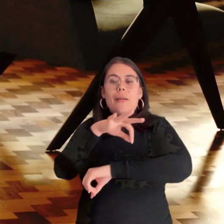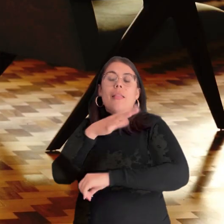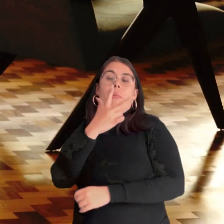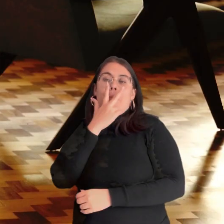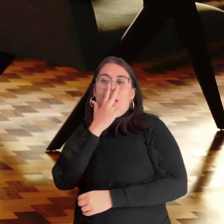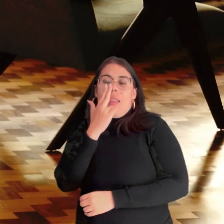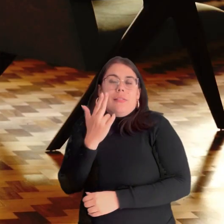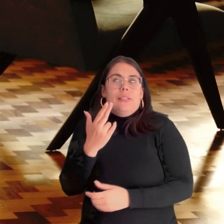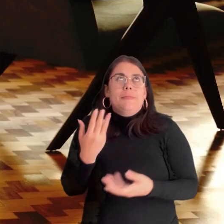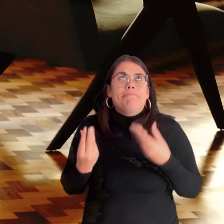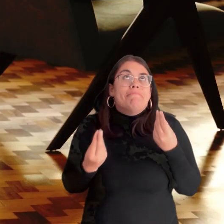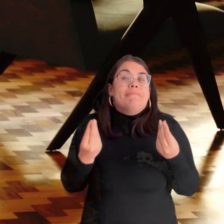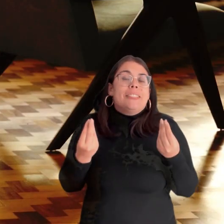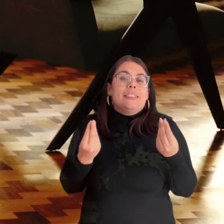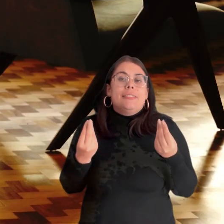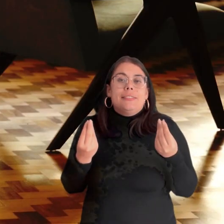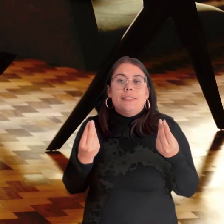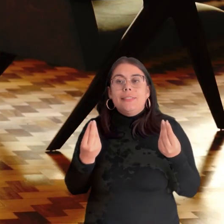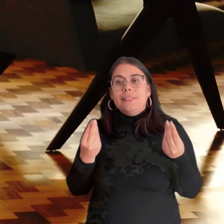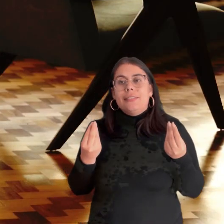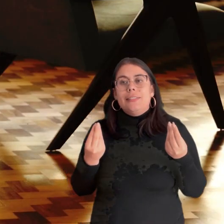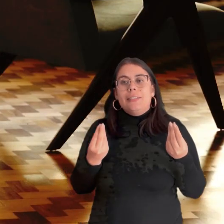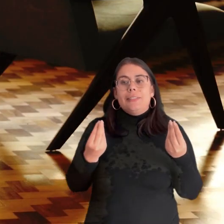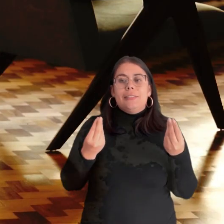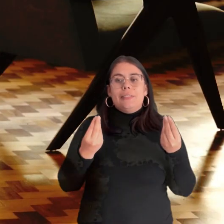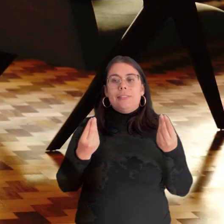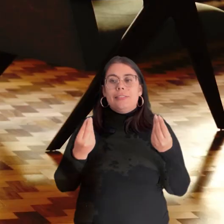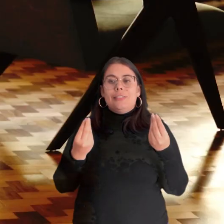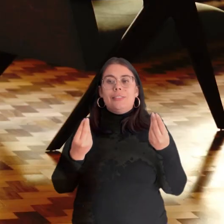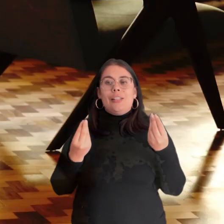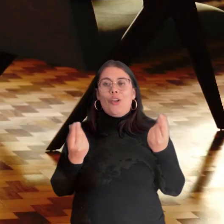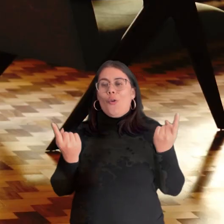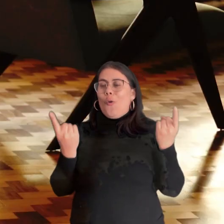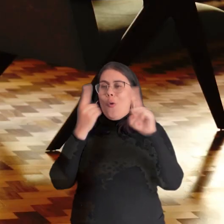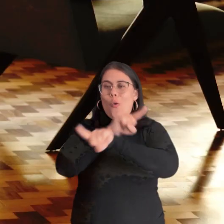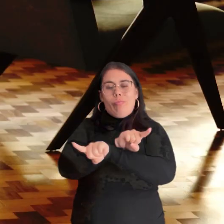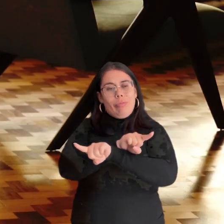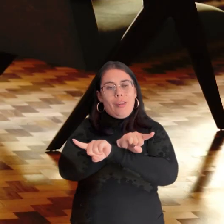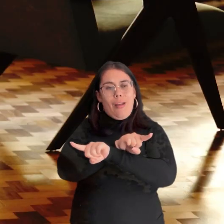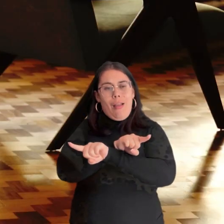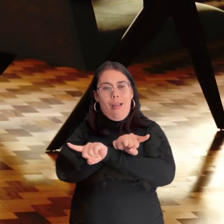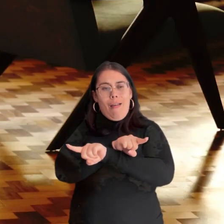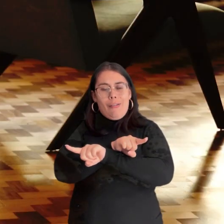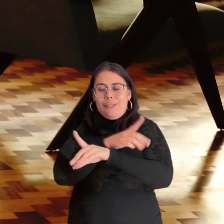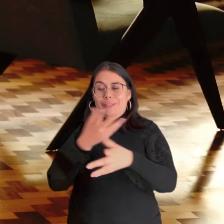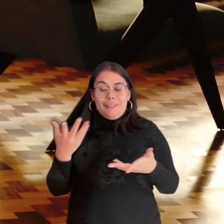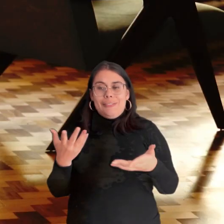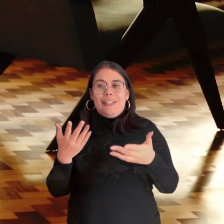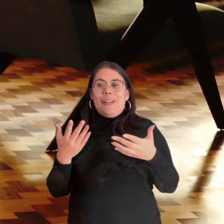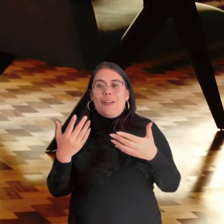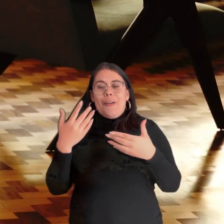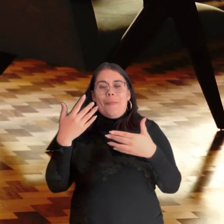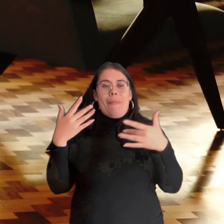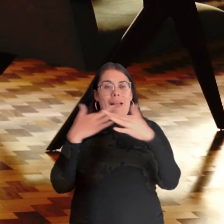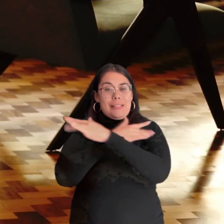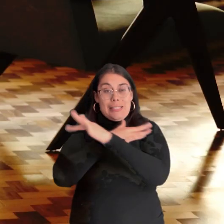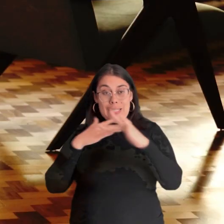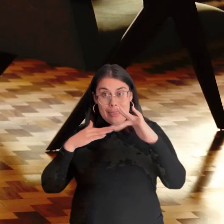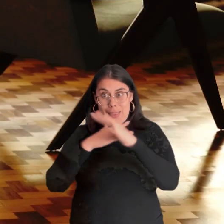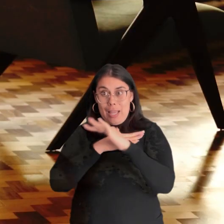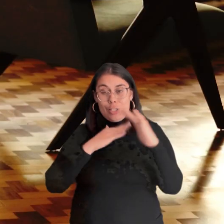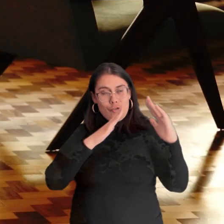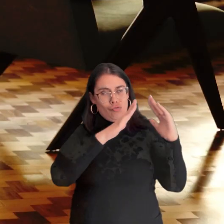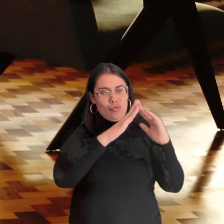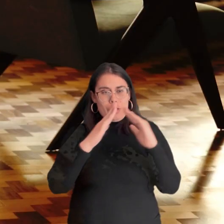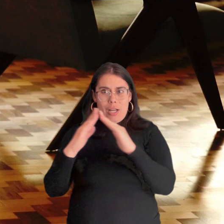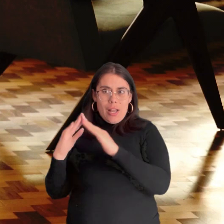ela é contraditória, é um subúrbio dentro da cidade, né? As pessoas, a casa tem lá um terreno de aproximadamente